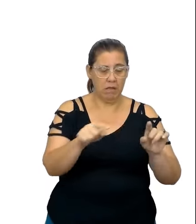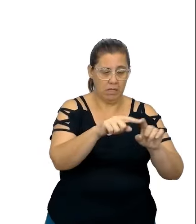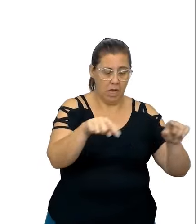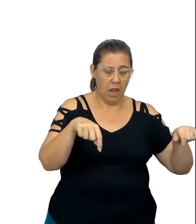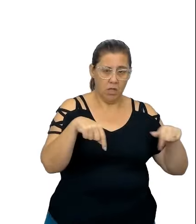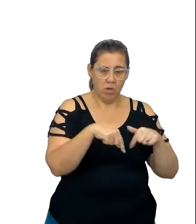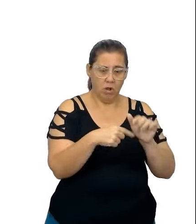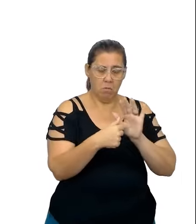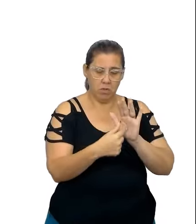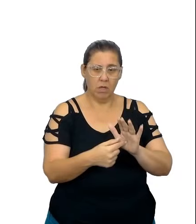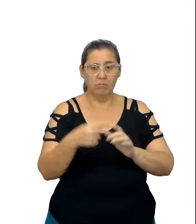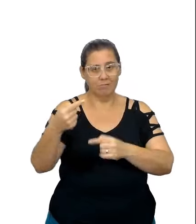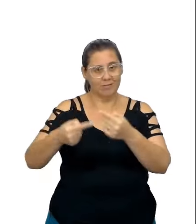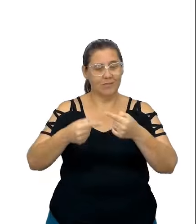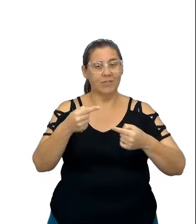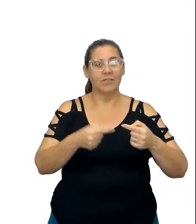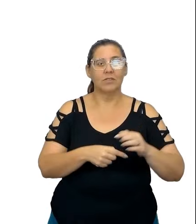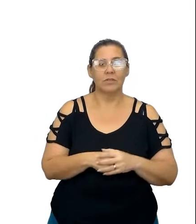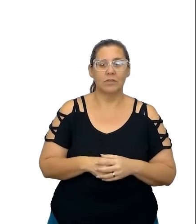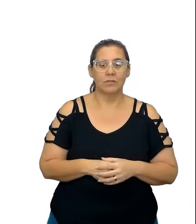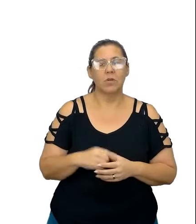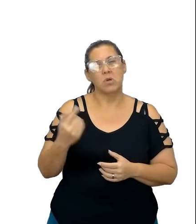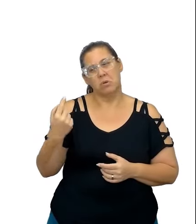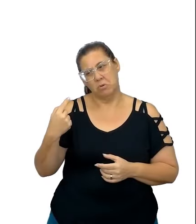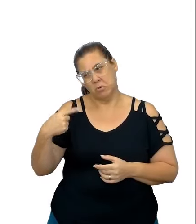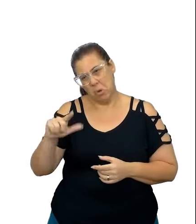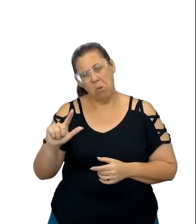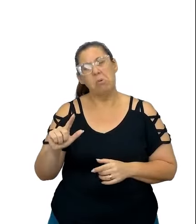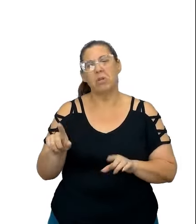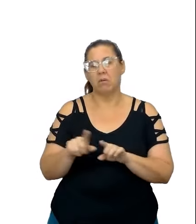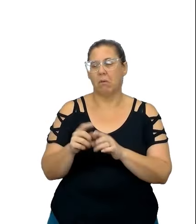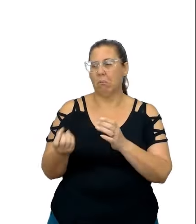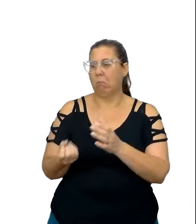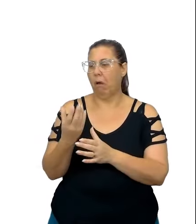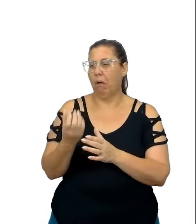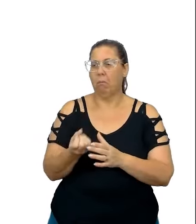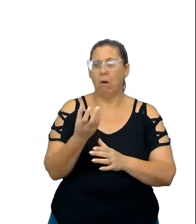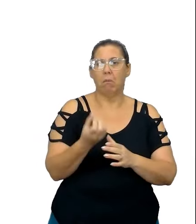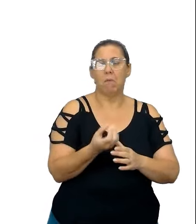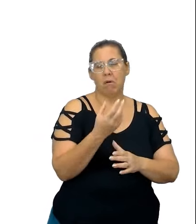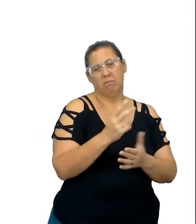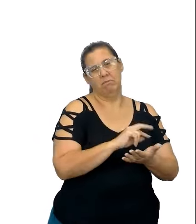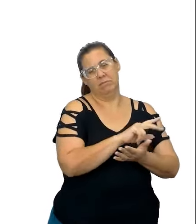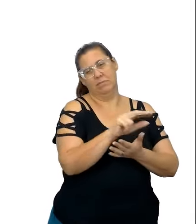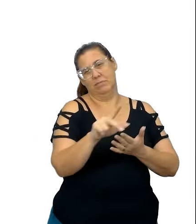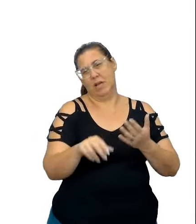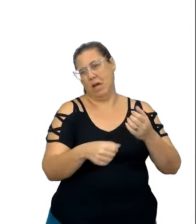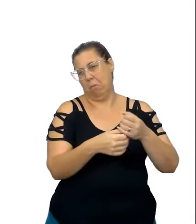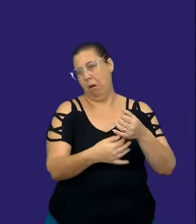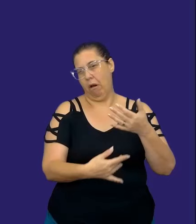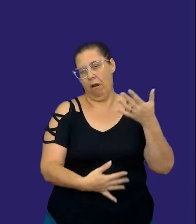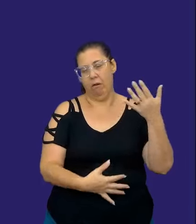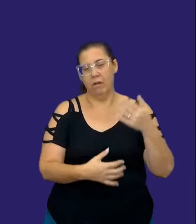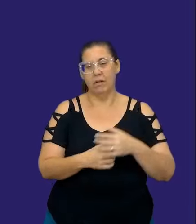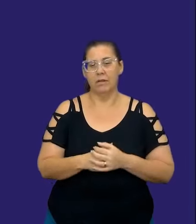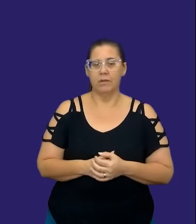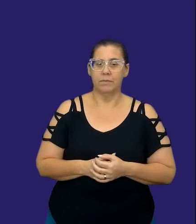de aula, essa discussão. E mais outras que forem surgindo também. Com certeza vão surgir outras